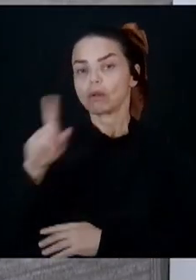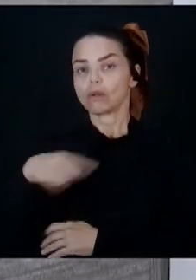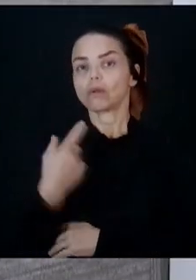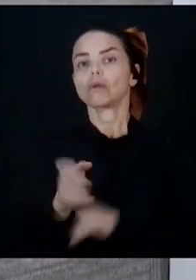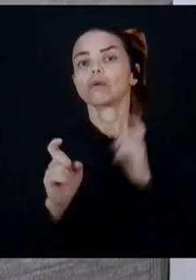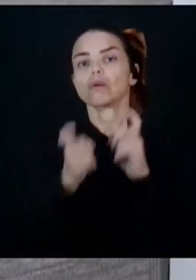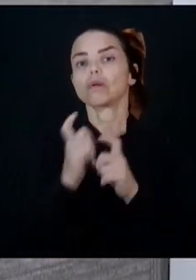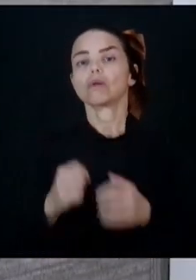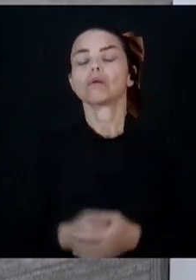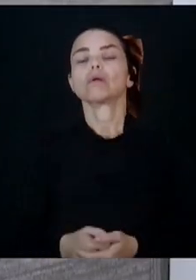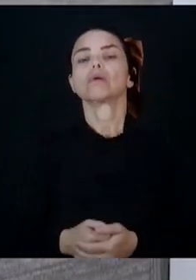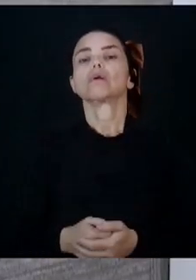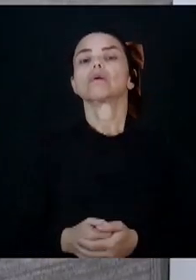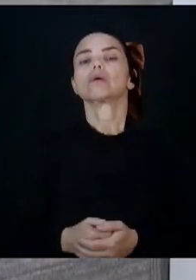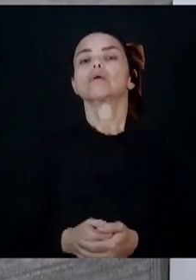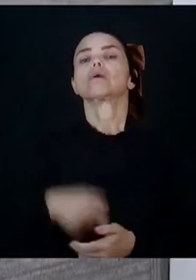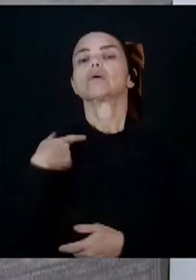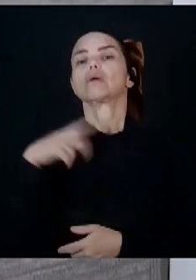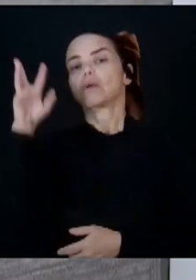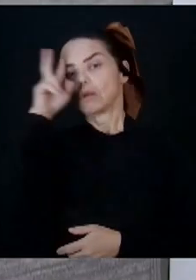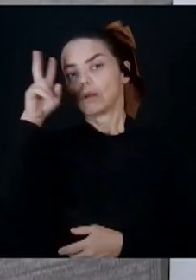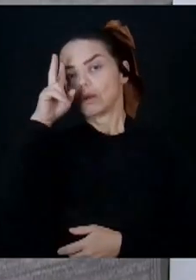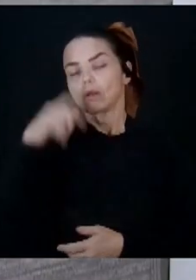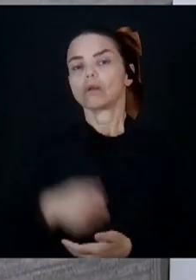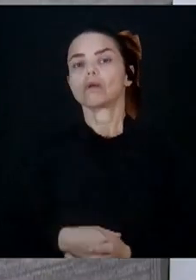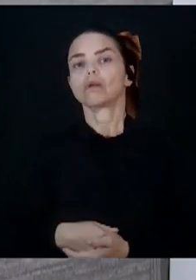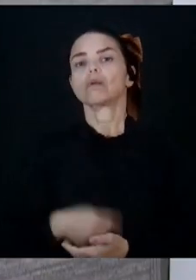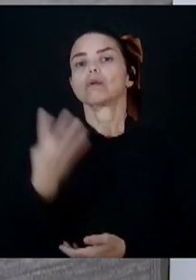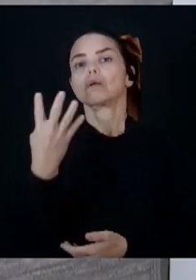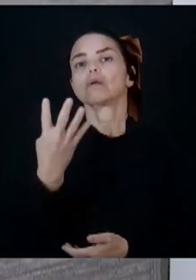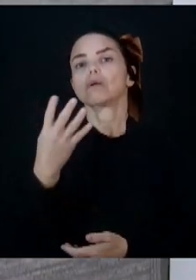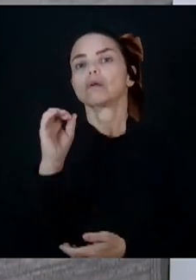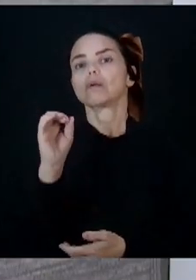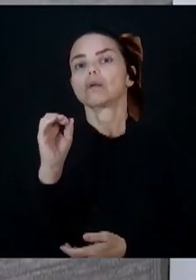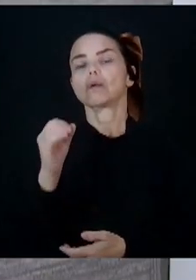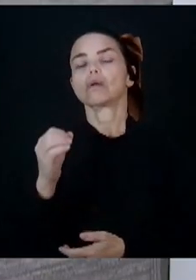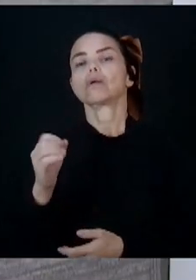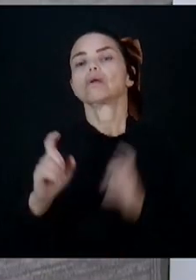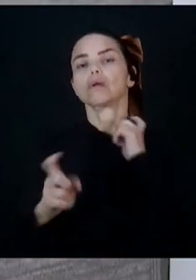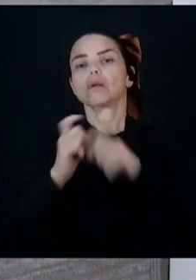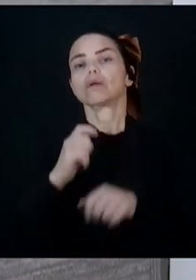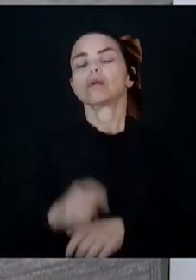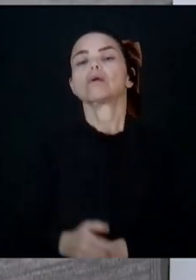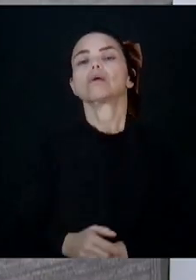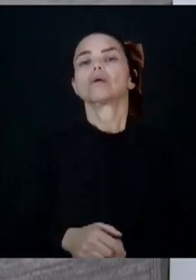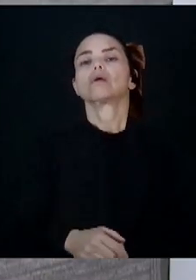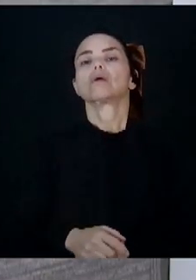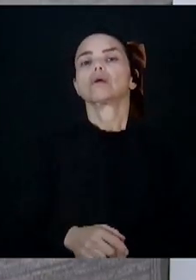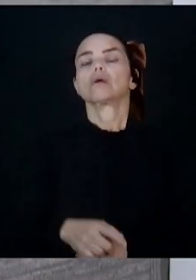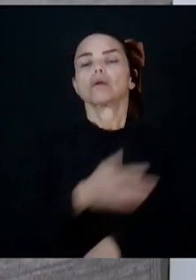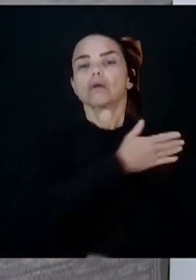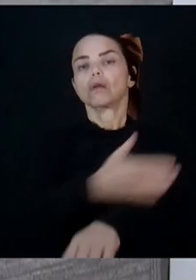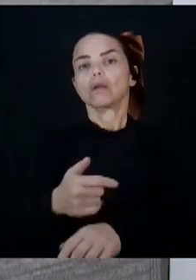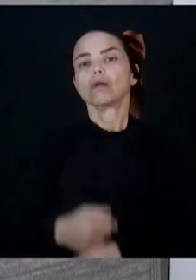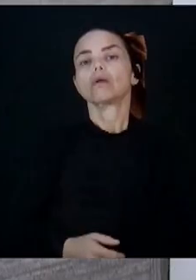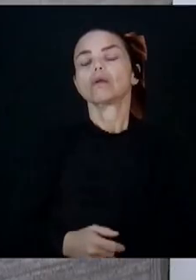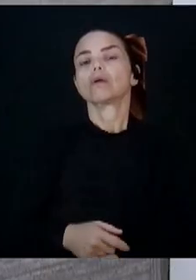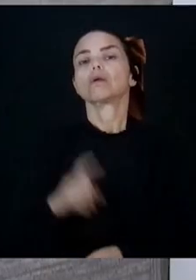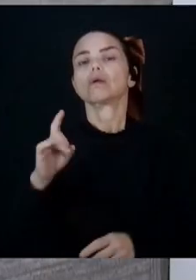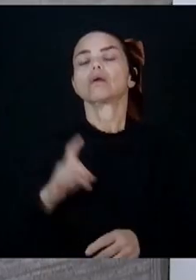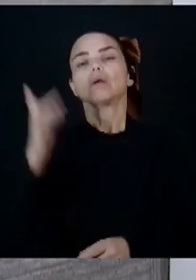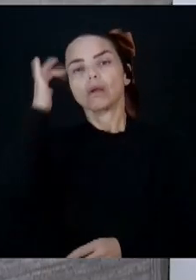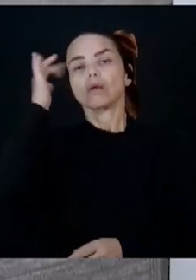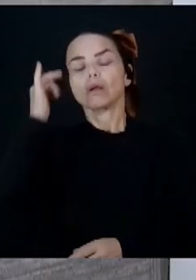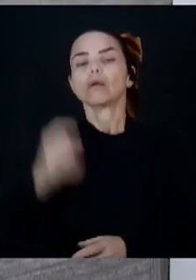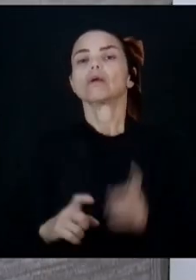ordinária será na segunda-feira, a 40ª reunião ordinária, e amanhã serão realizadas reuniões extraordinárias aqui